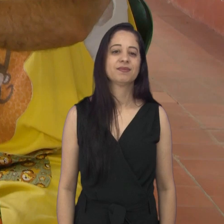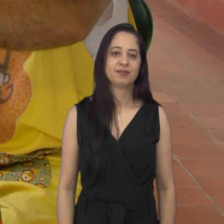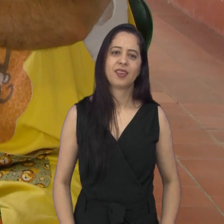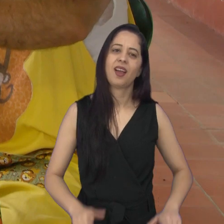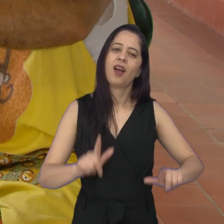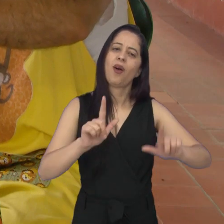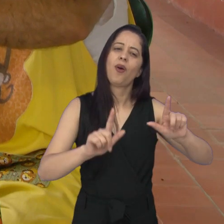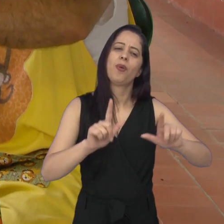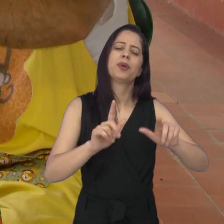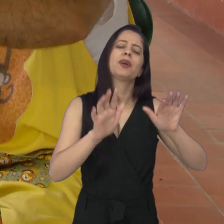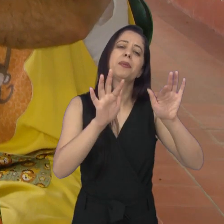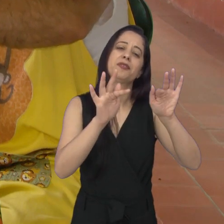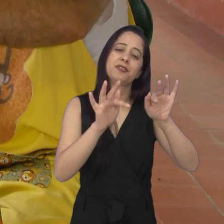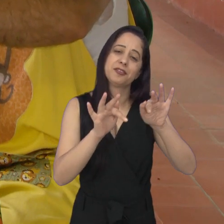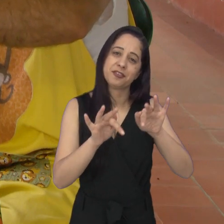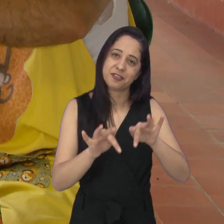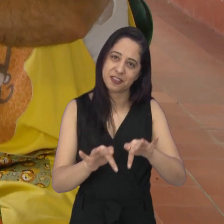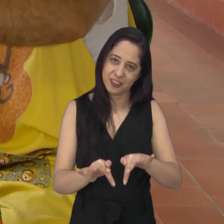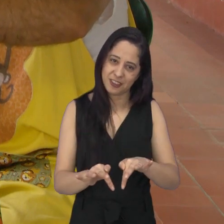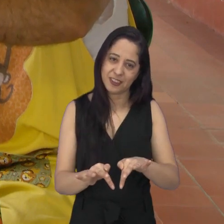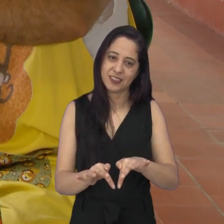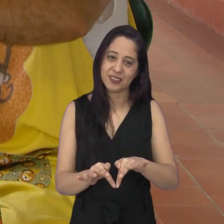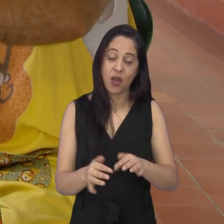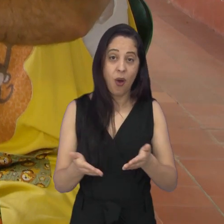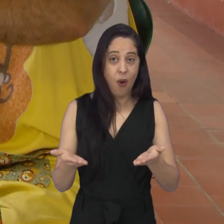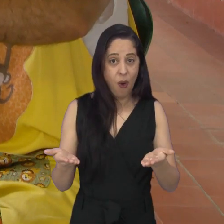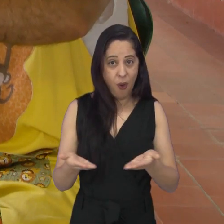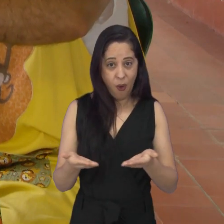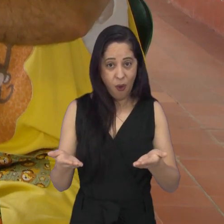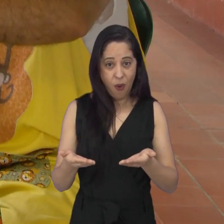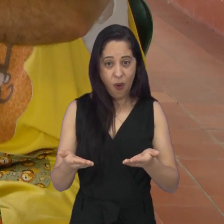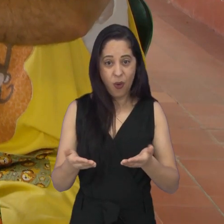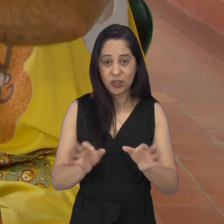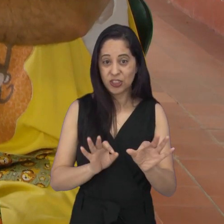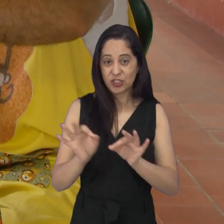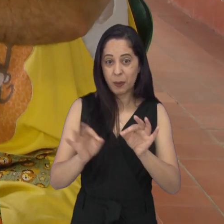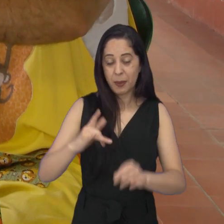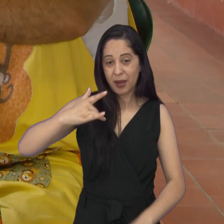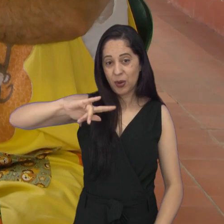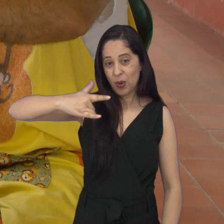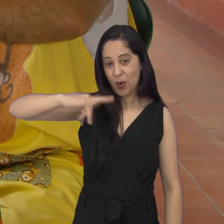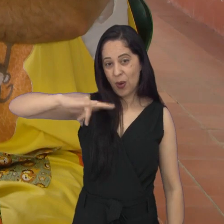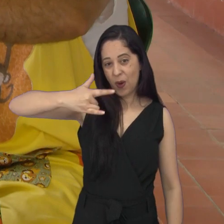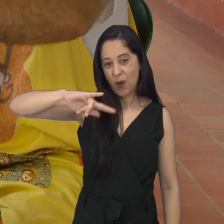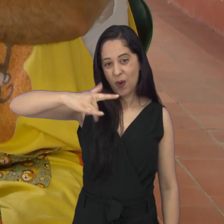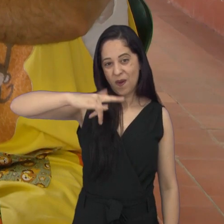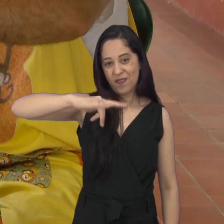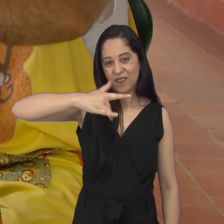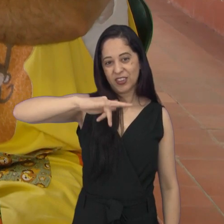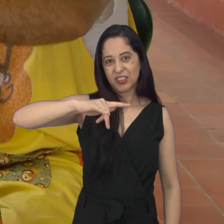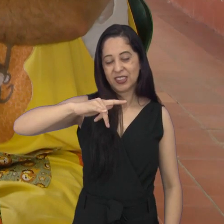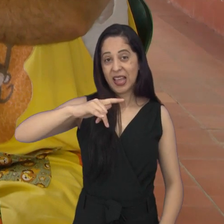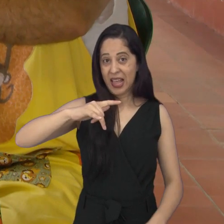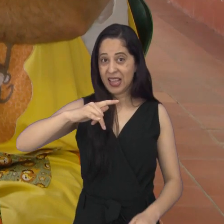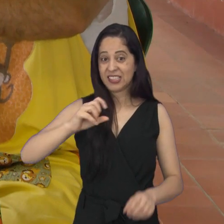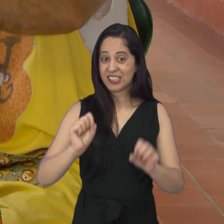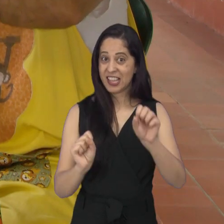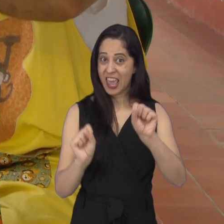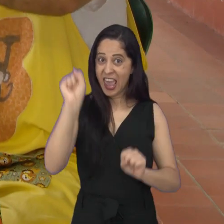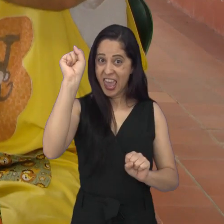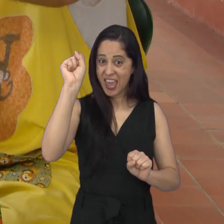Chegamos a mais um final do programa. Hoje a gente fez um fantoche com os